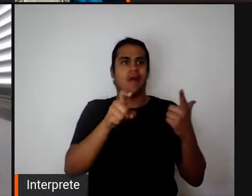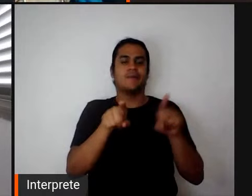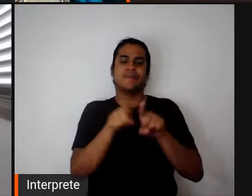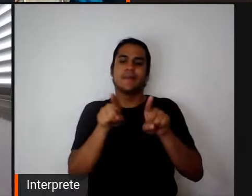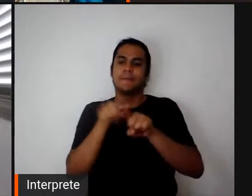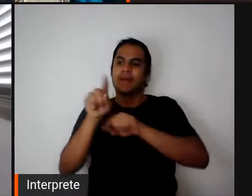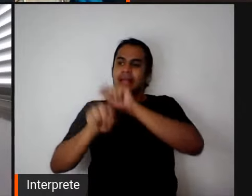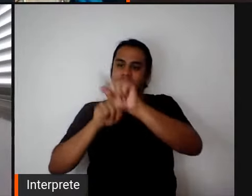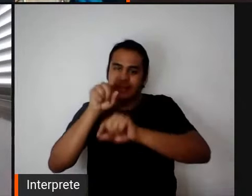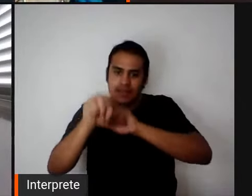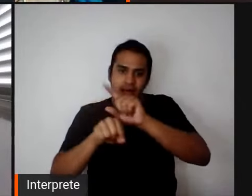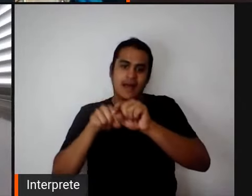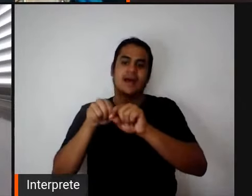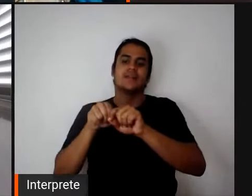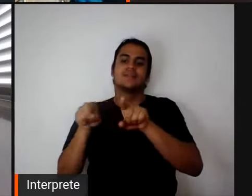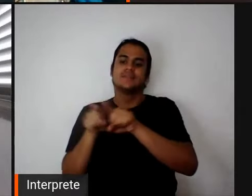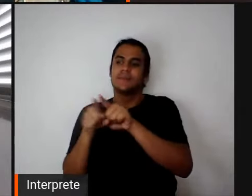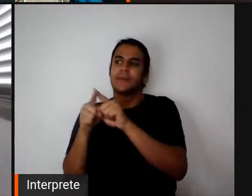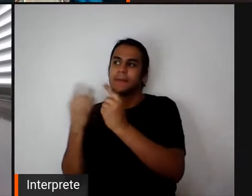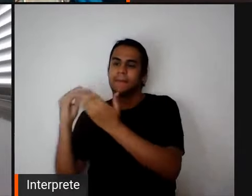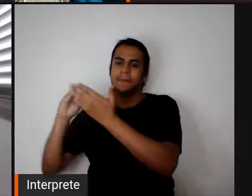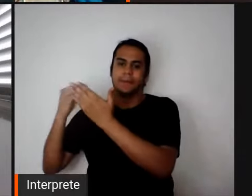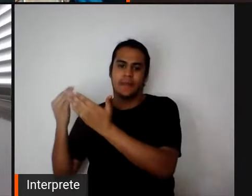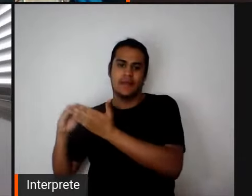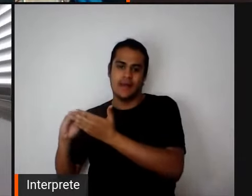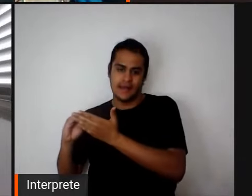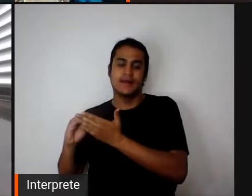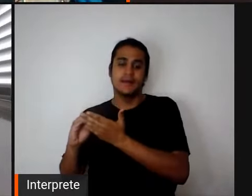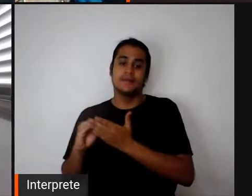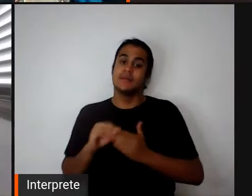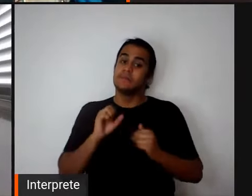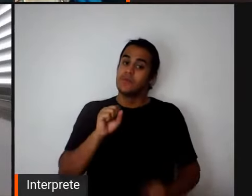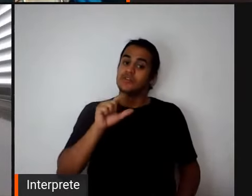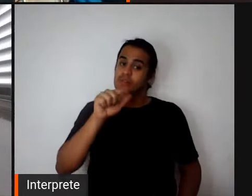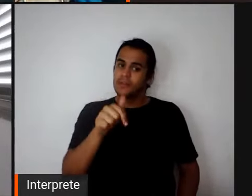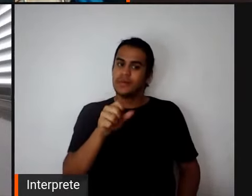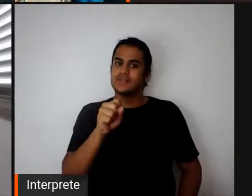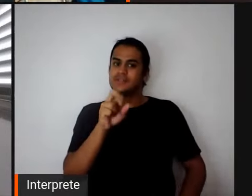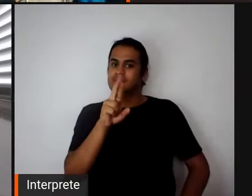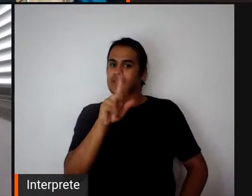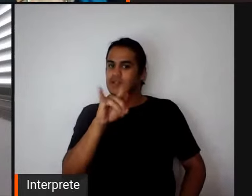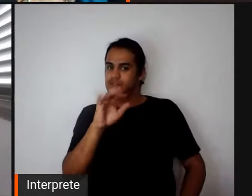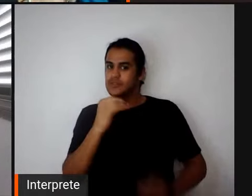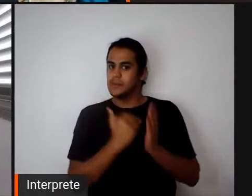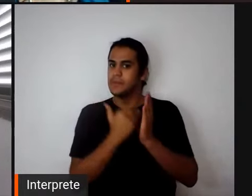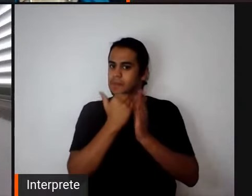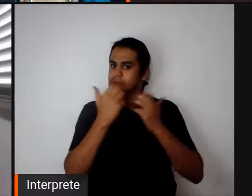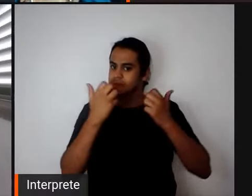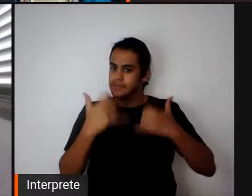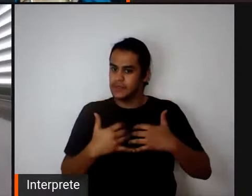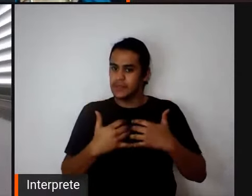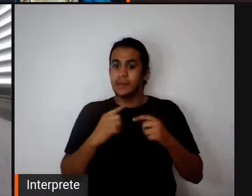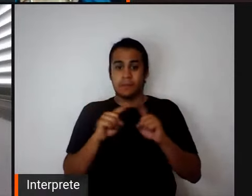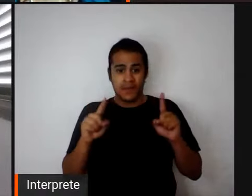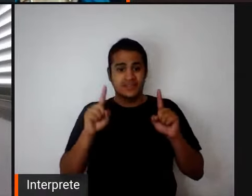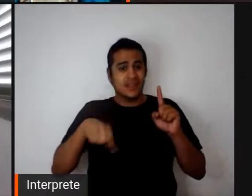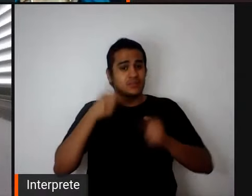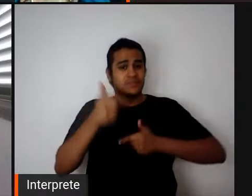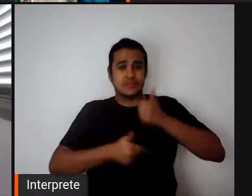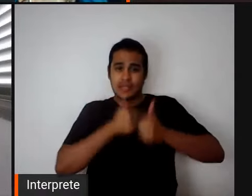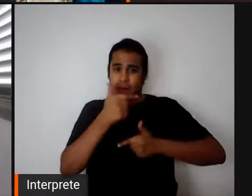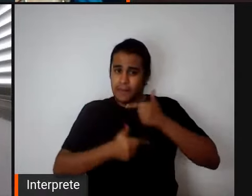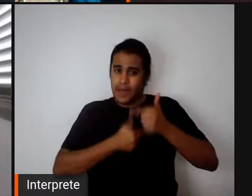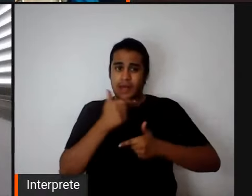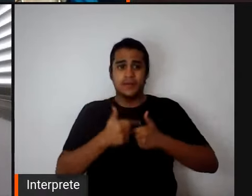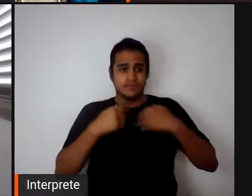Sérgio talvez fale um pouquinho mais depois, mas para dizer que é um trabalho muito intenso, constante, intenso como é a própria Maureen,